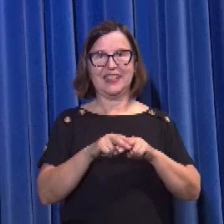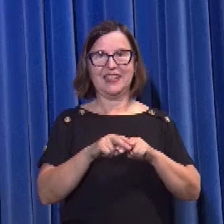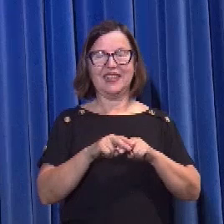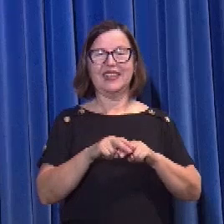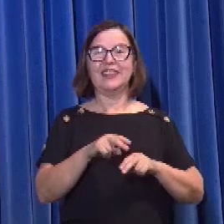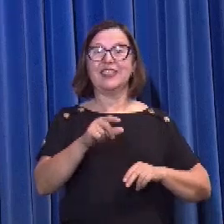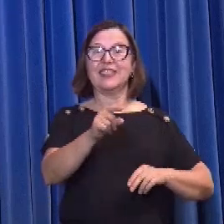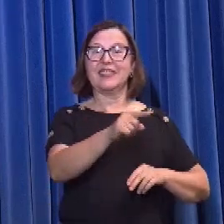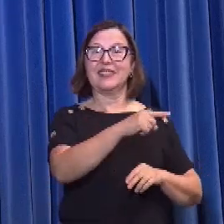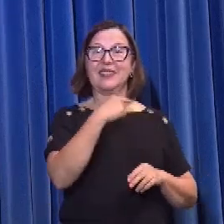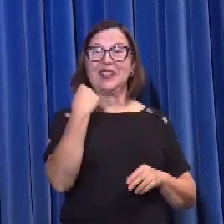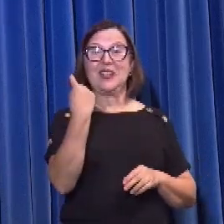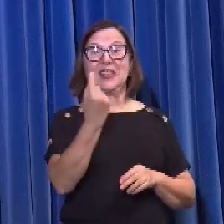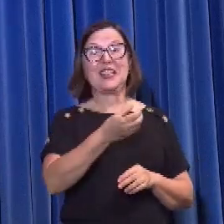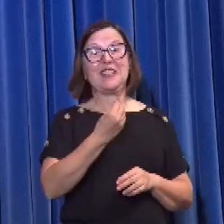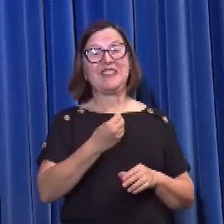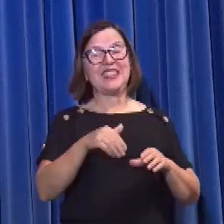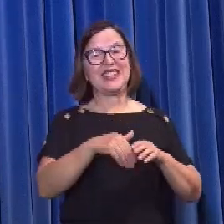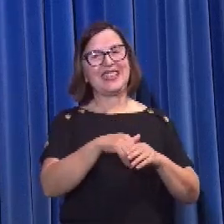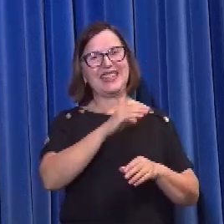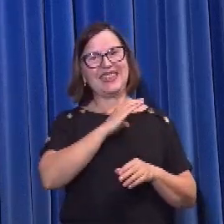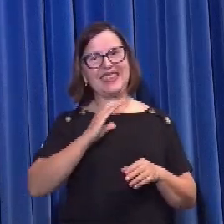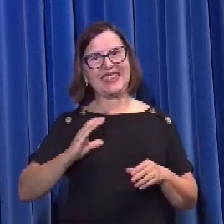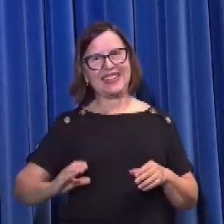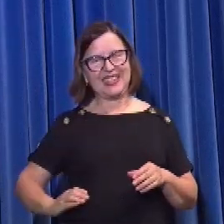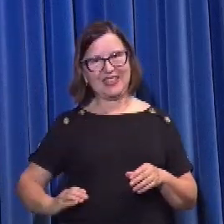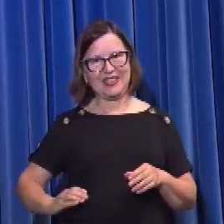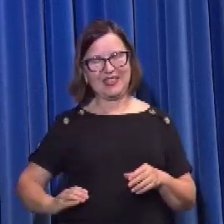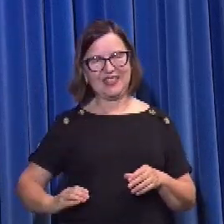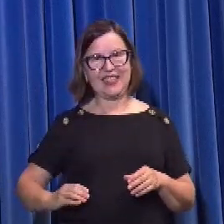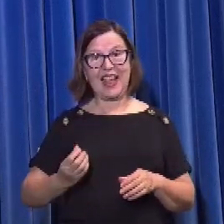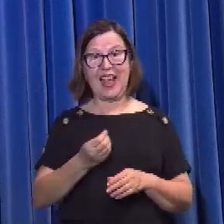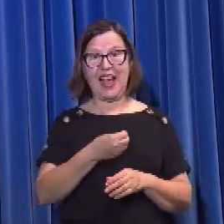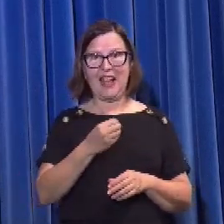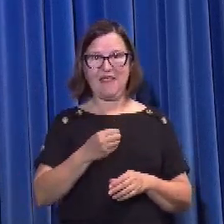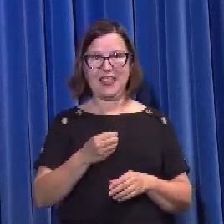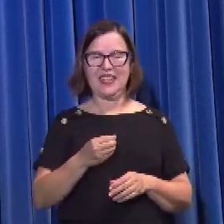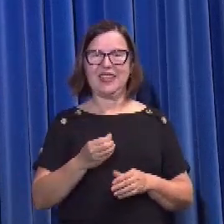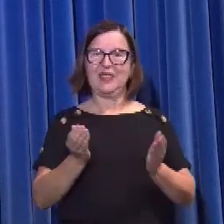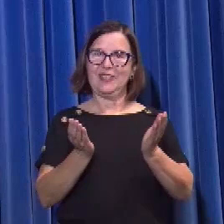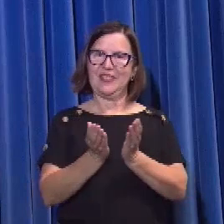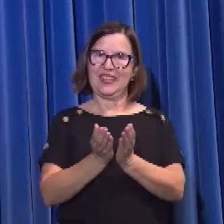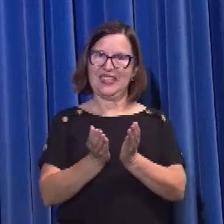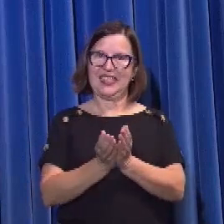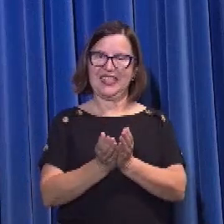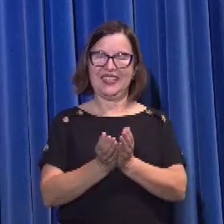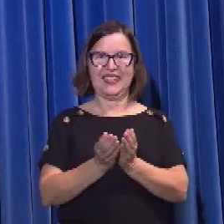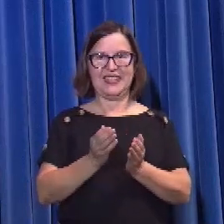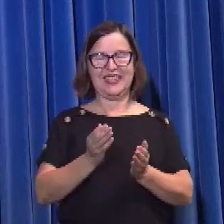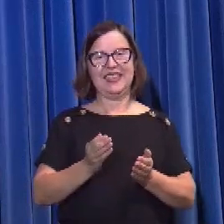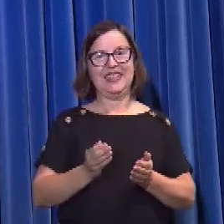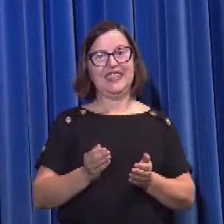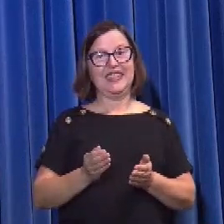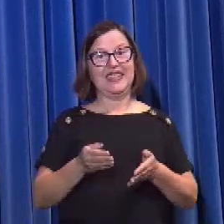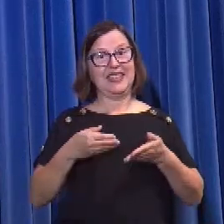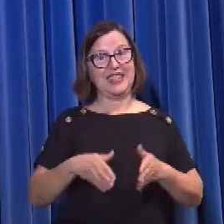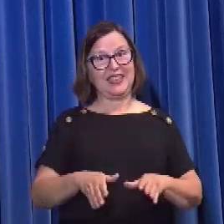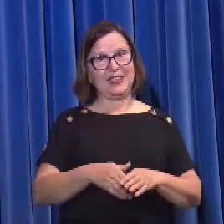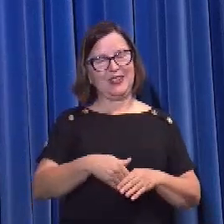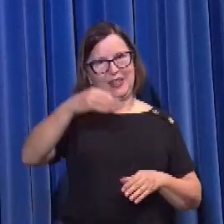Por causa da nova posição daquele que nasceu de novo. Aquele que nasceu de novo é uma nova